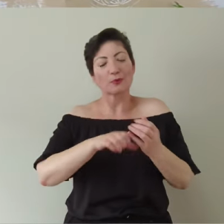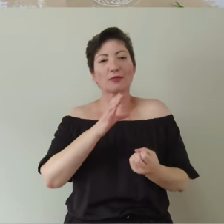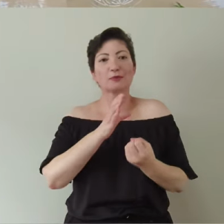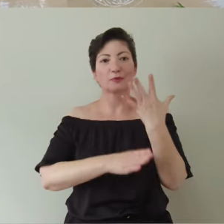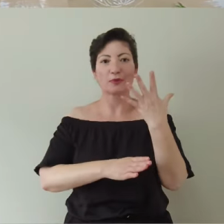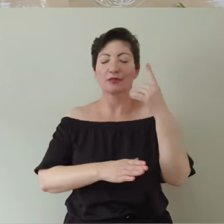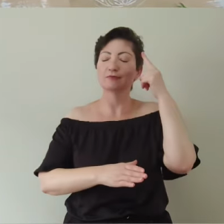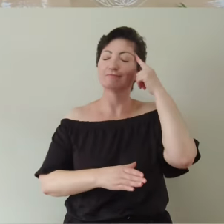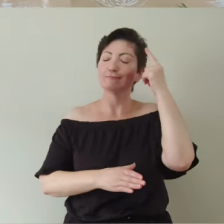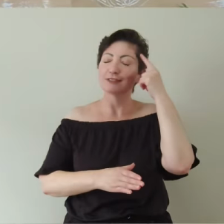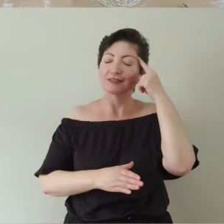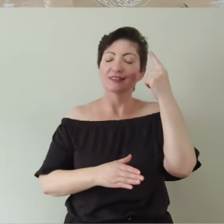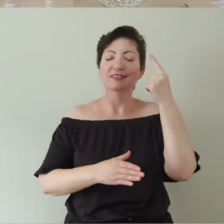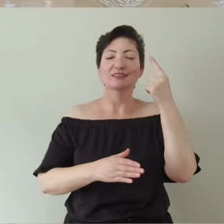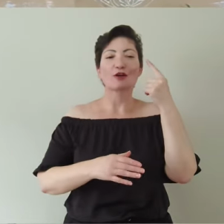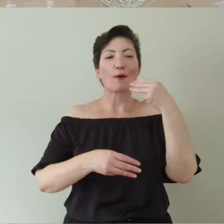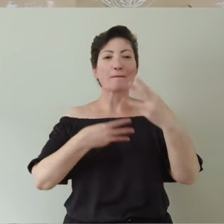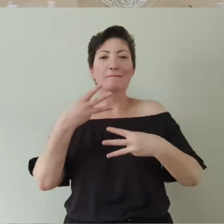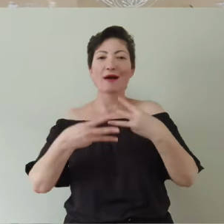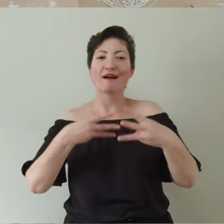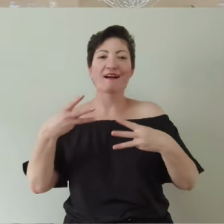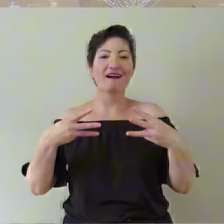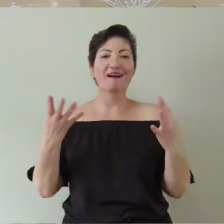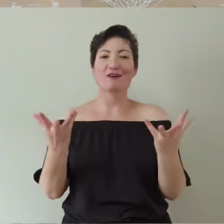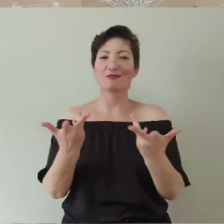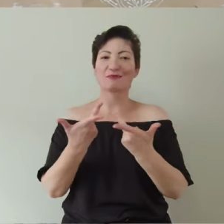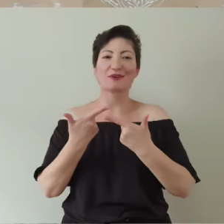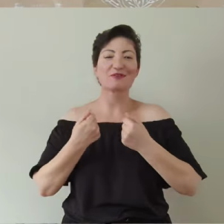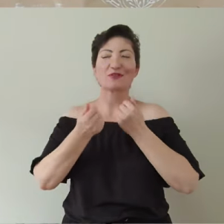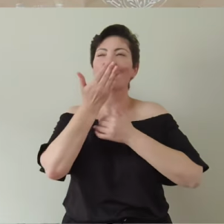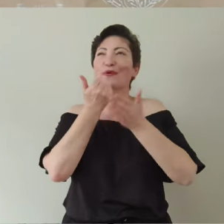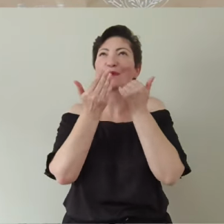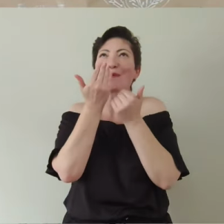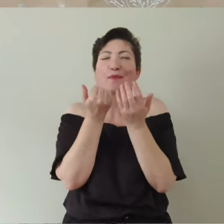E aí comi aquele macarrão maravilhoso que eu não esqueço nunca.